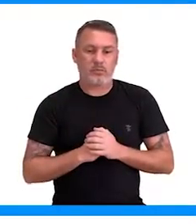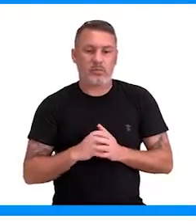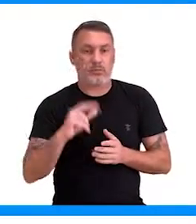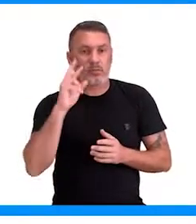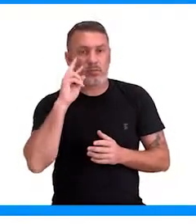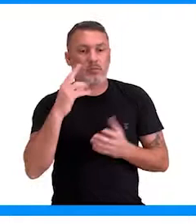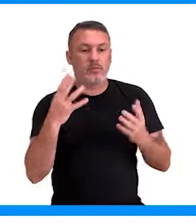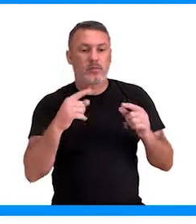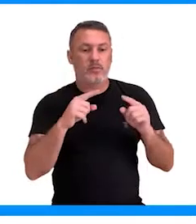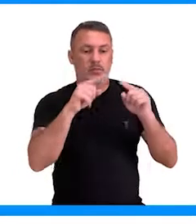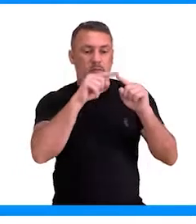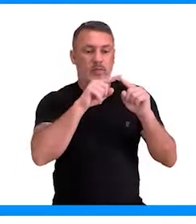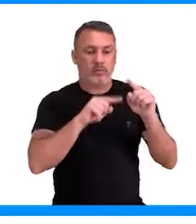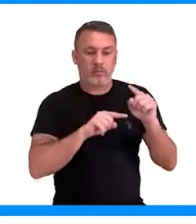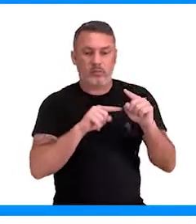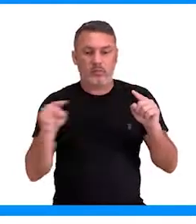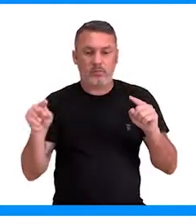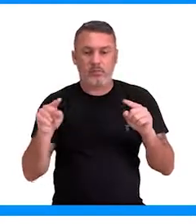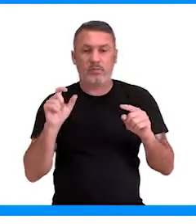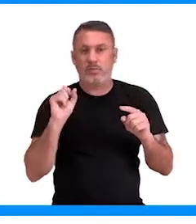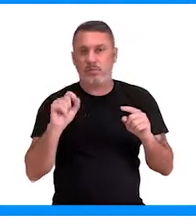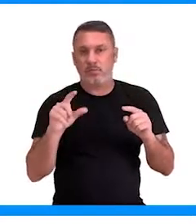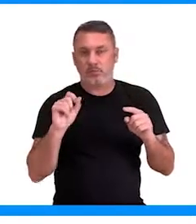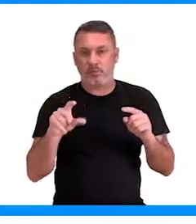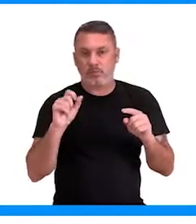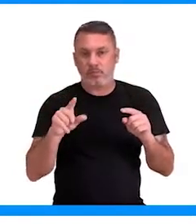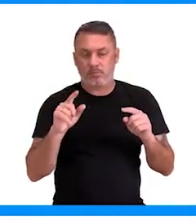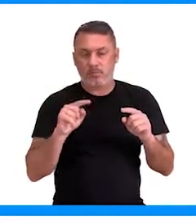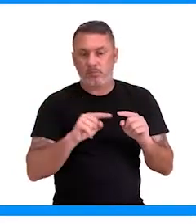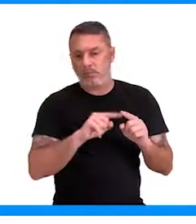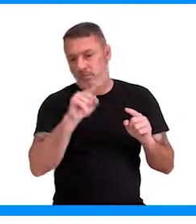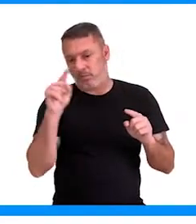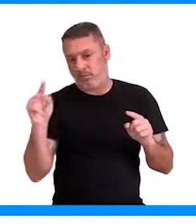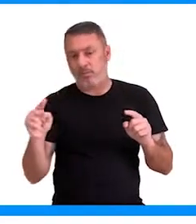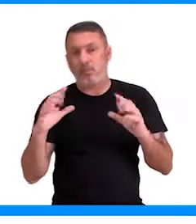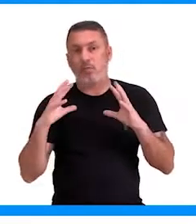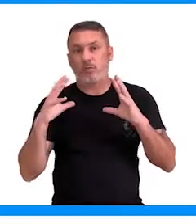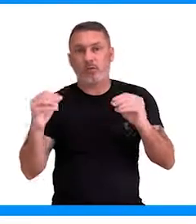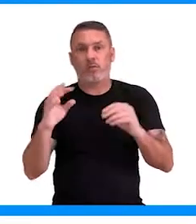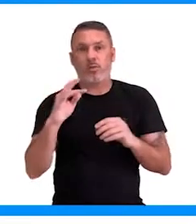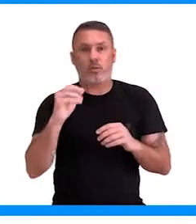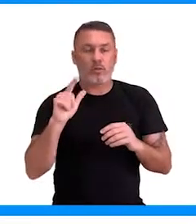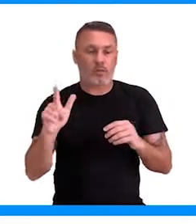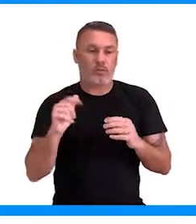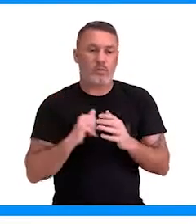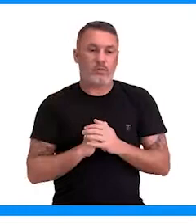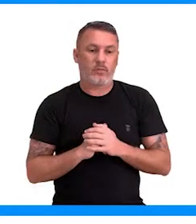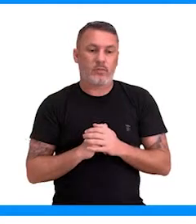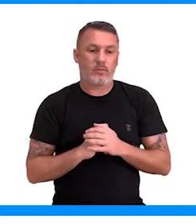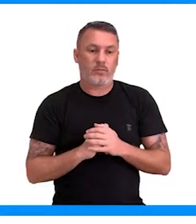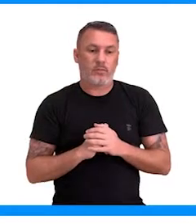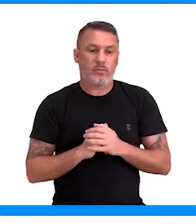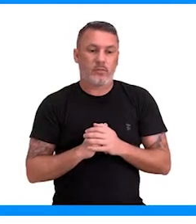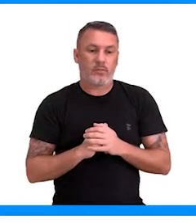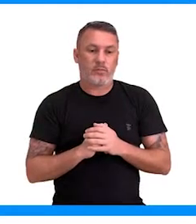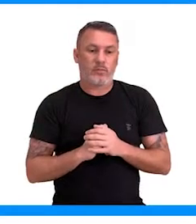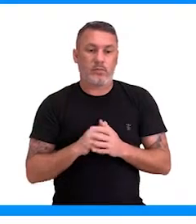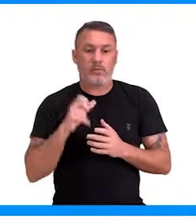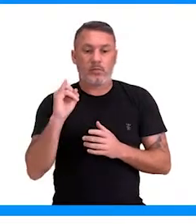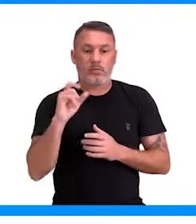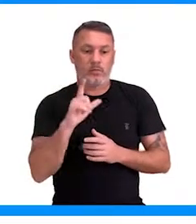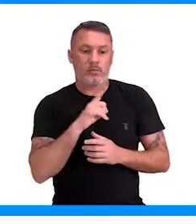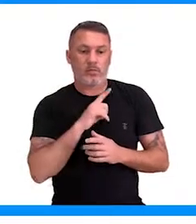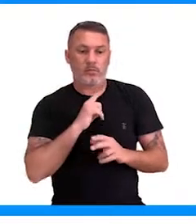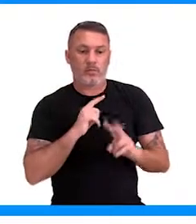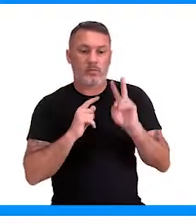Olha para esse gráfico aí, a seta azul. Ela representa a sua velocidade inicial total. Se a gente fizer a decomposição